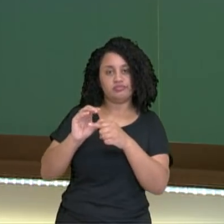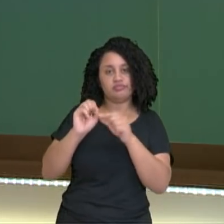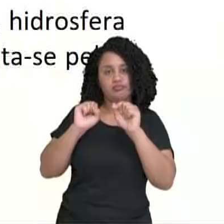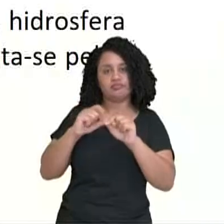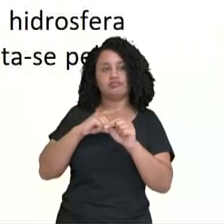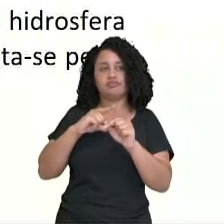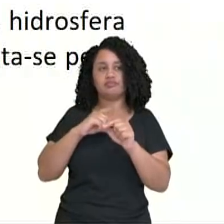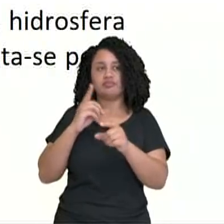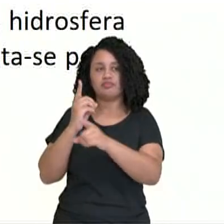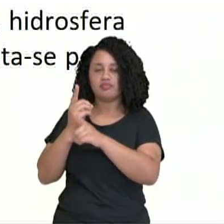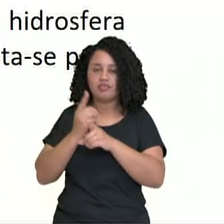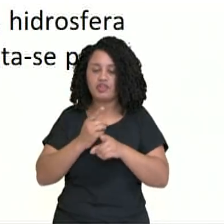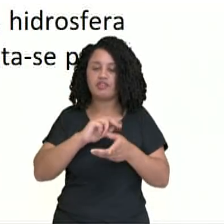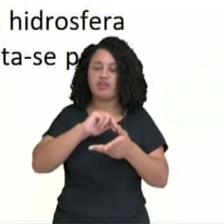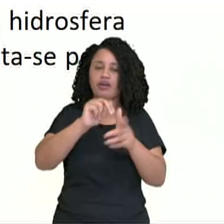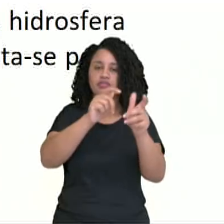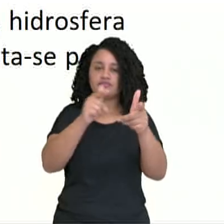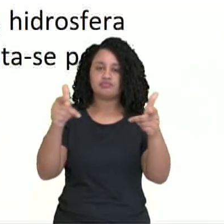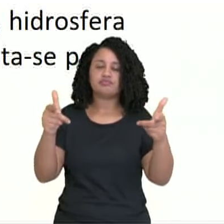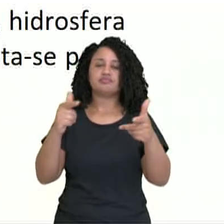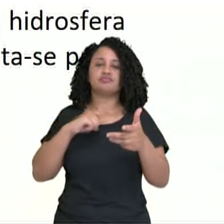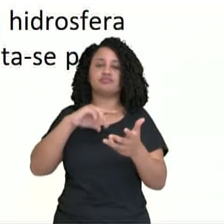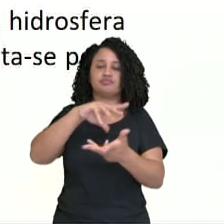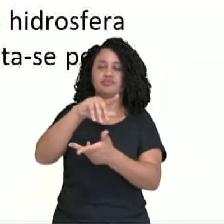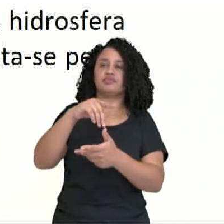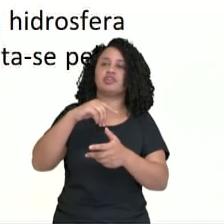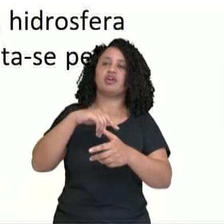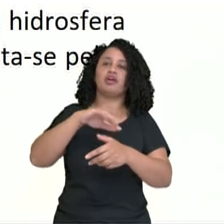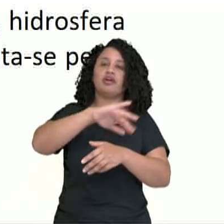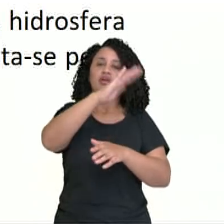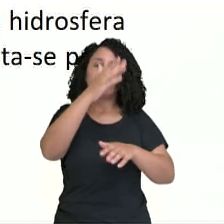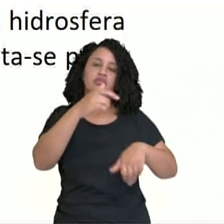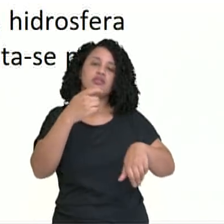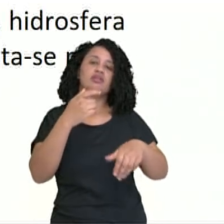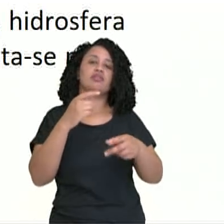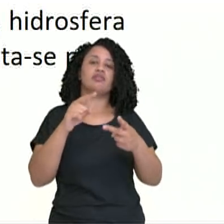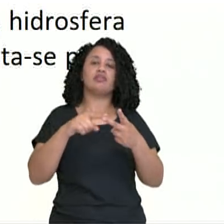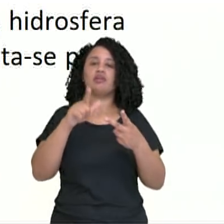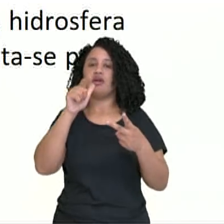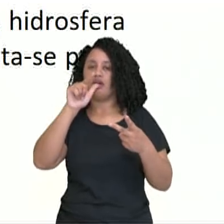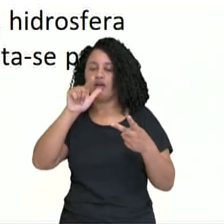em vários reservatórios do planeta, né? Em rochas, águas,